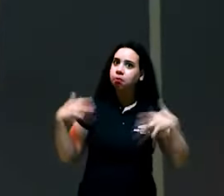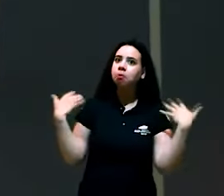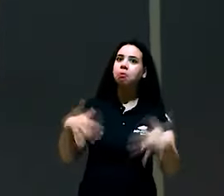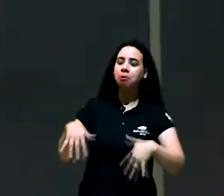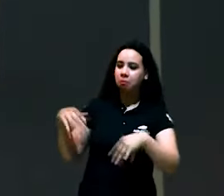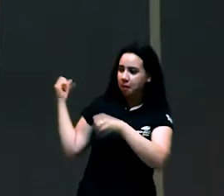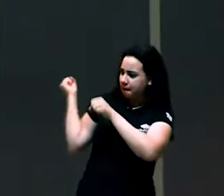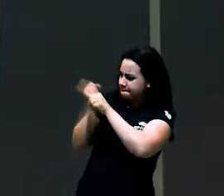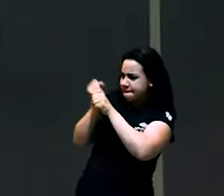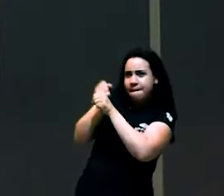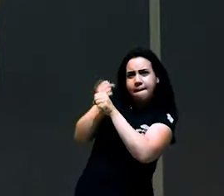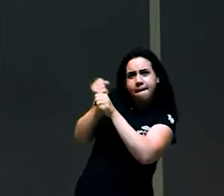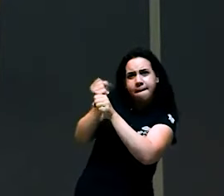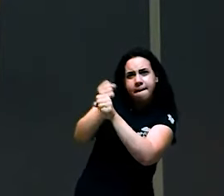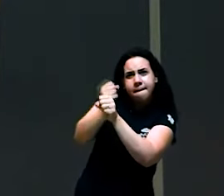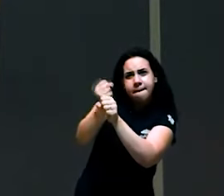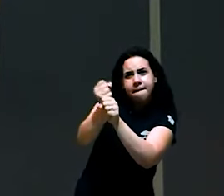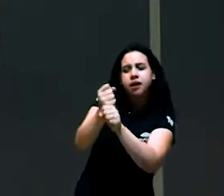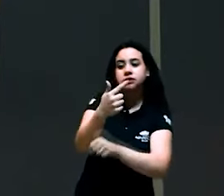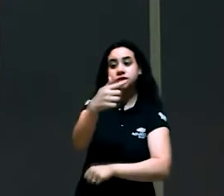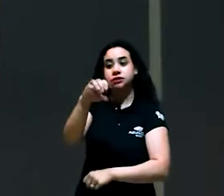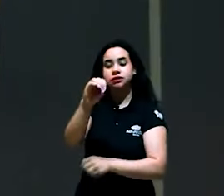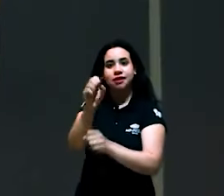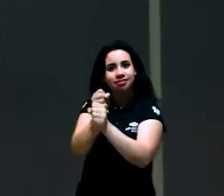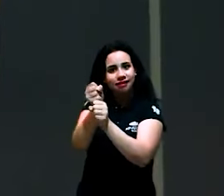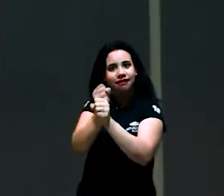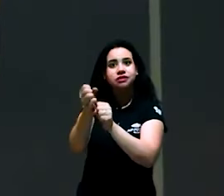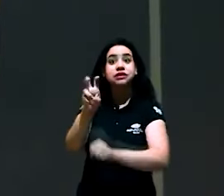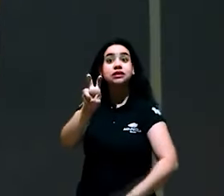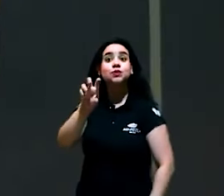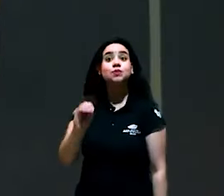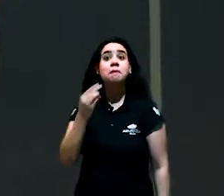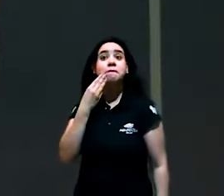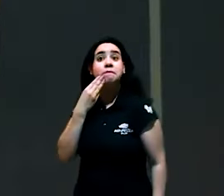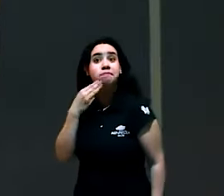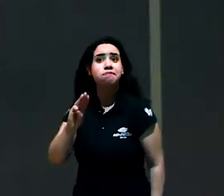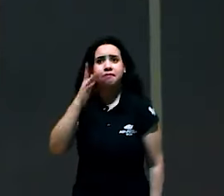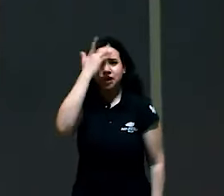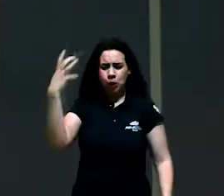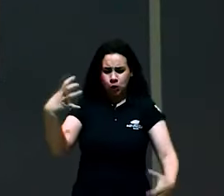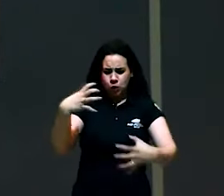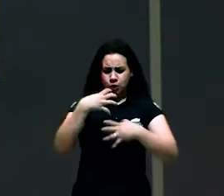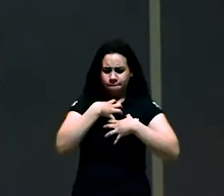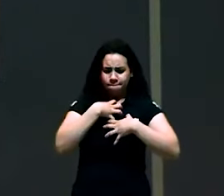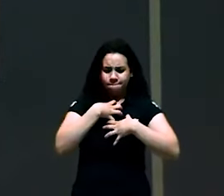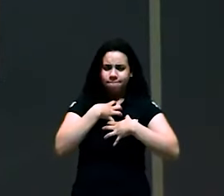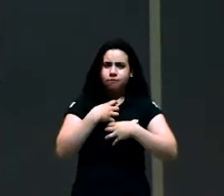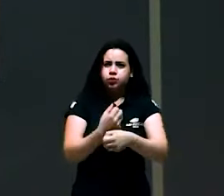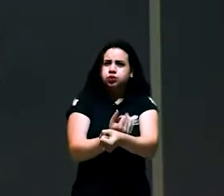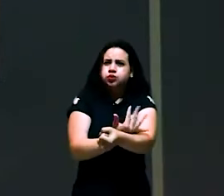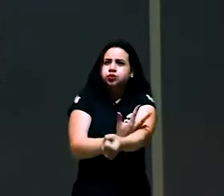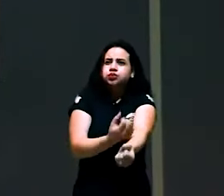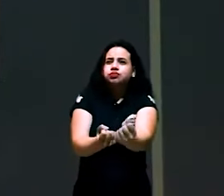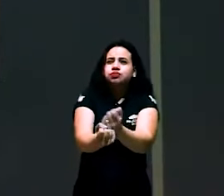tarde, 50 milhões foram sacudidos pelo poder do Espírito Santo